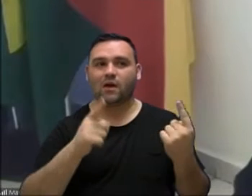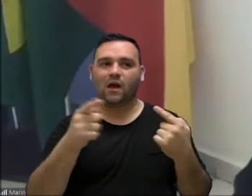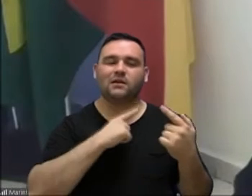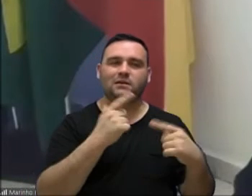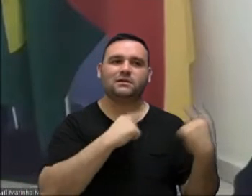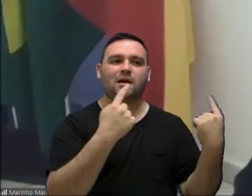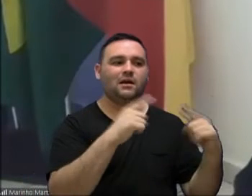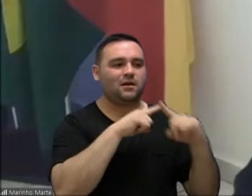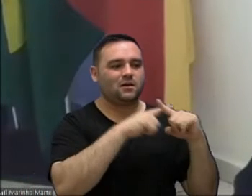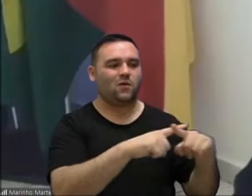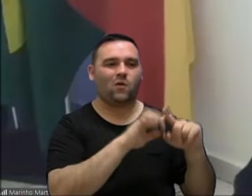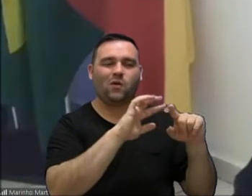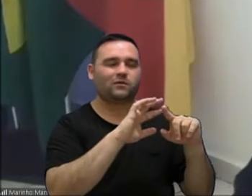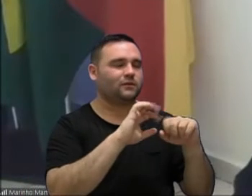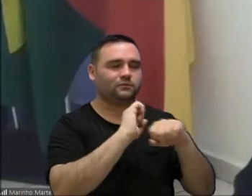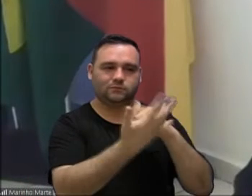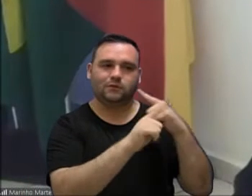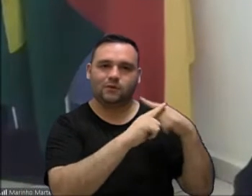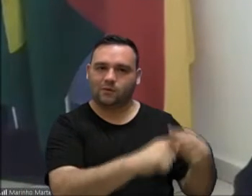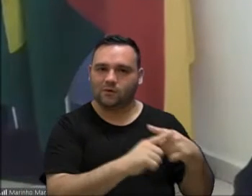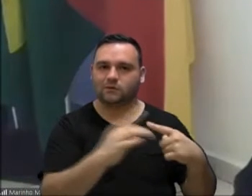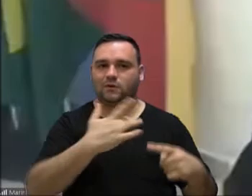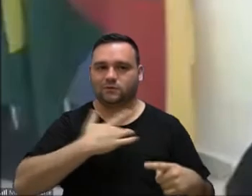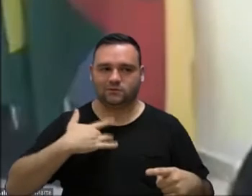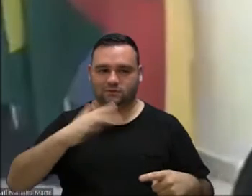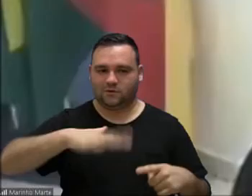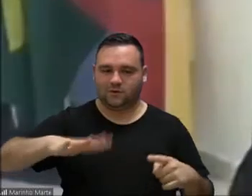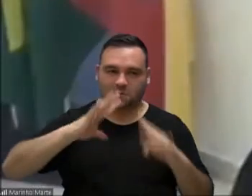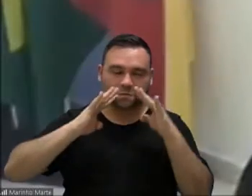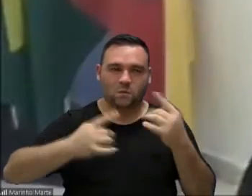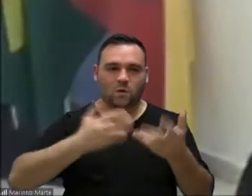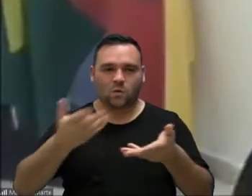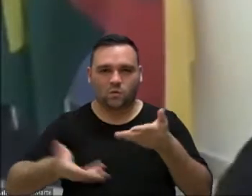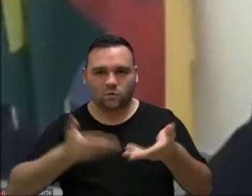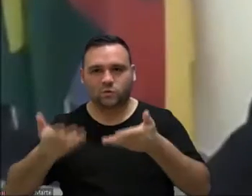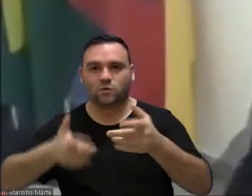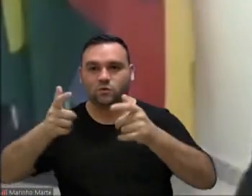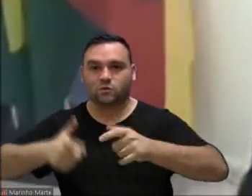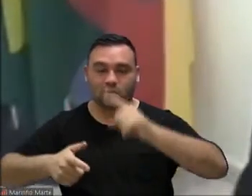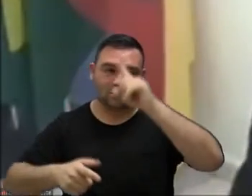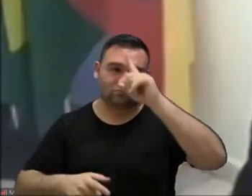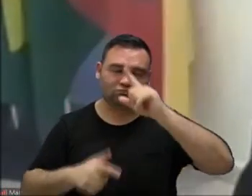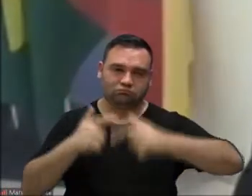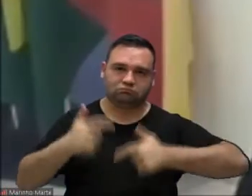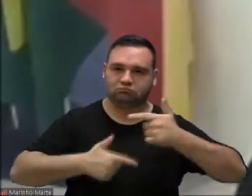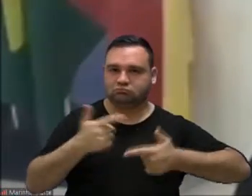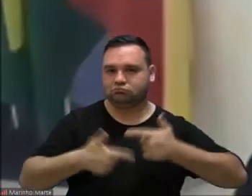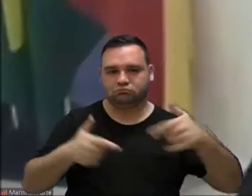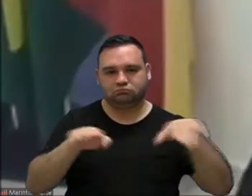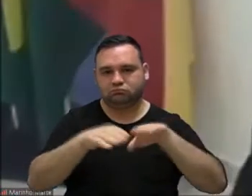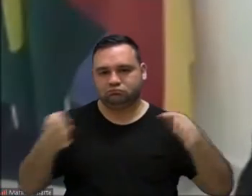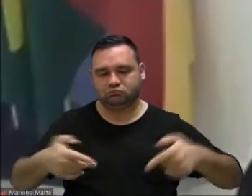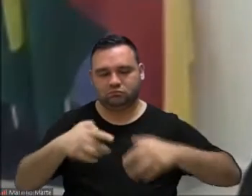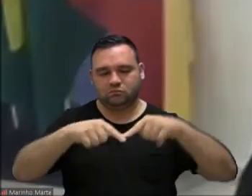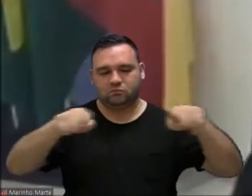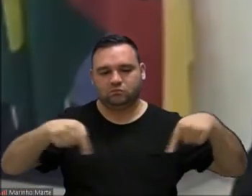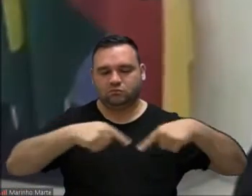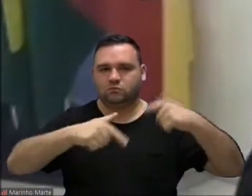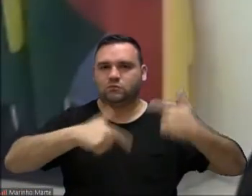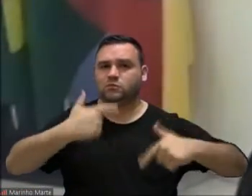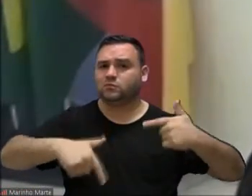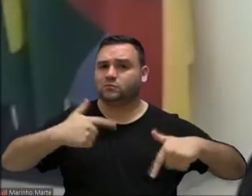covid o pessoal da saúde os médicos que estão atendendo nos seus nos seus gabinetes lá nos seus consultórios